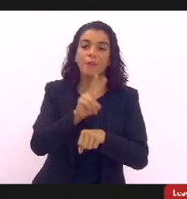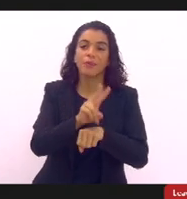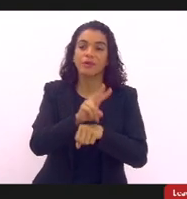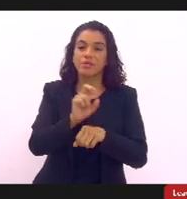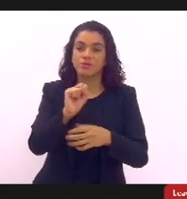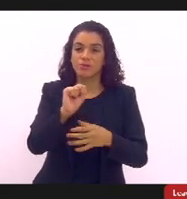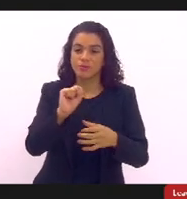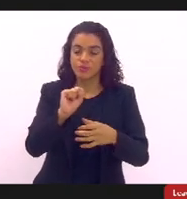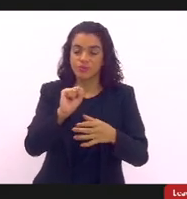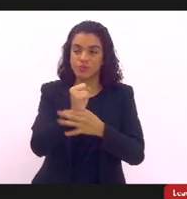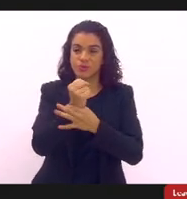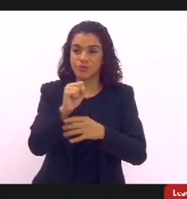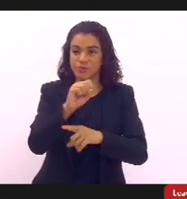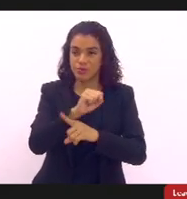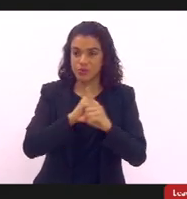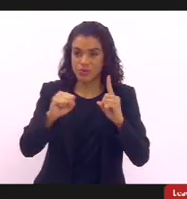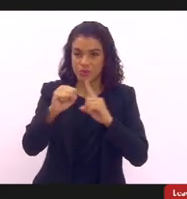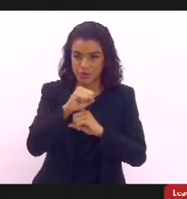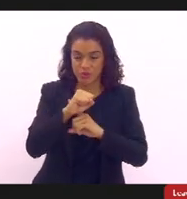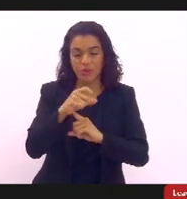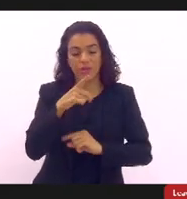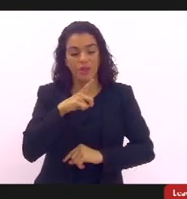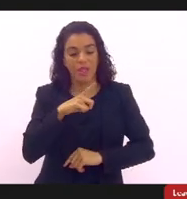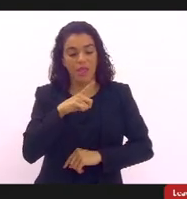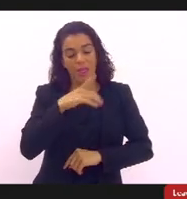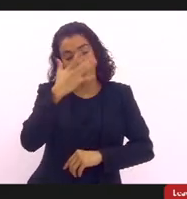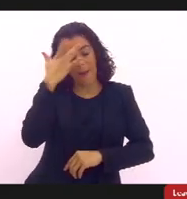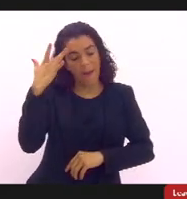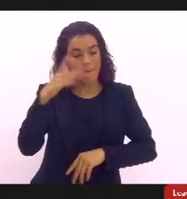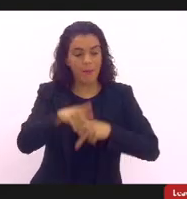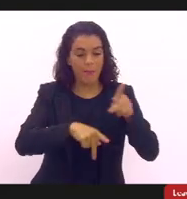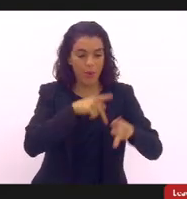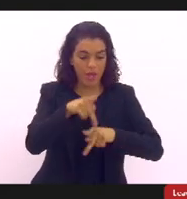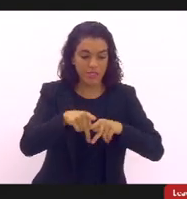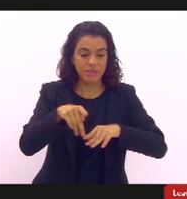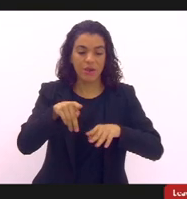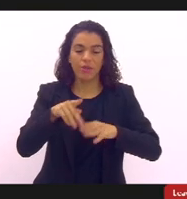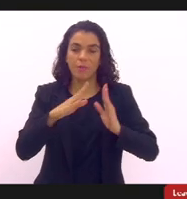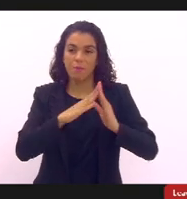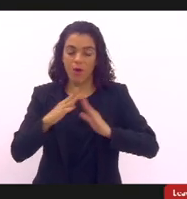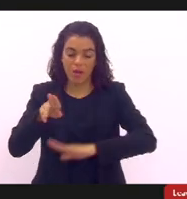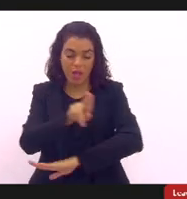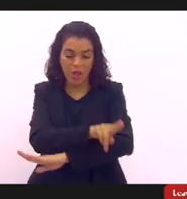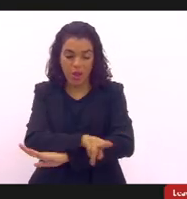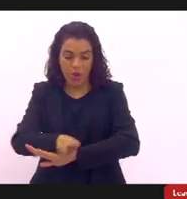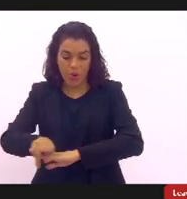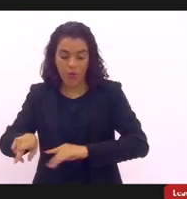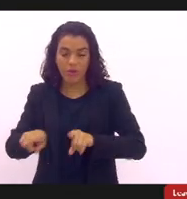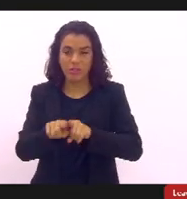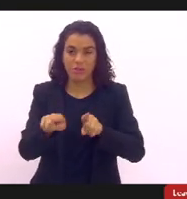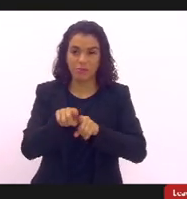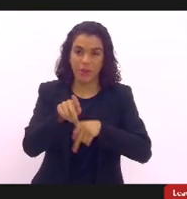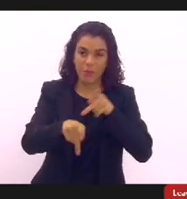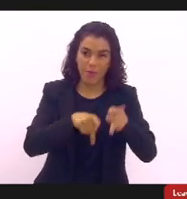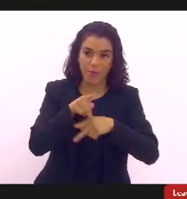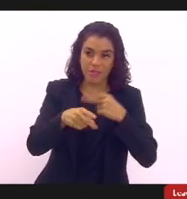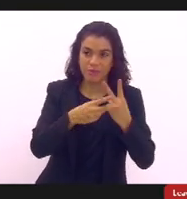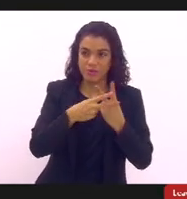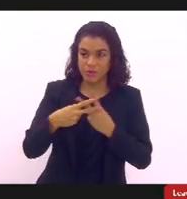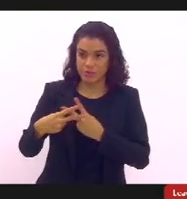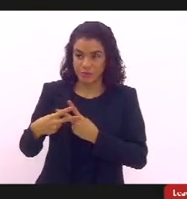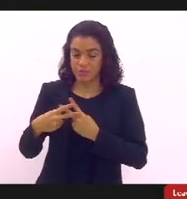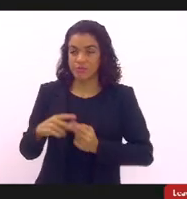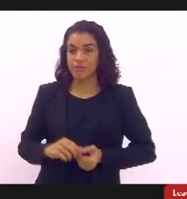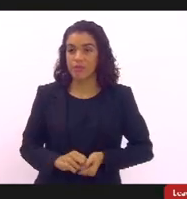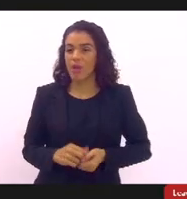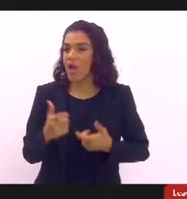inclui a população privada de liberdade, população em situação de rua. Então, a gente tem o indicador, o que a gente pretende,